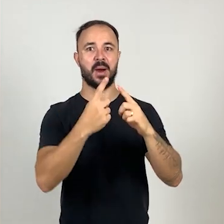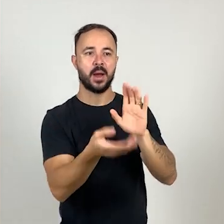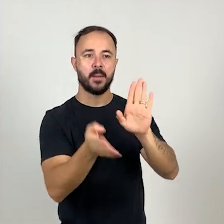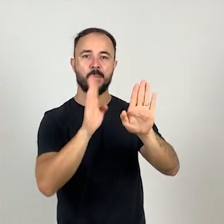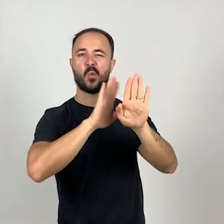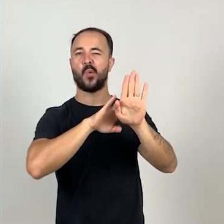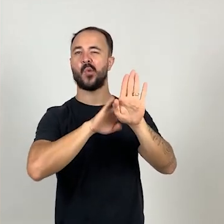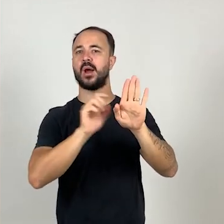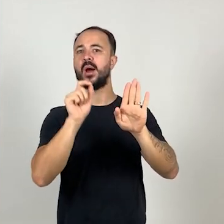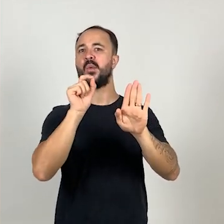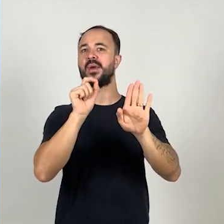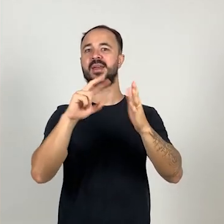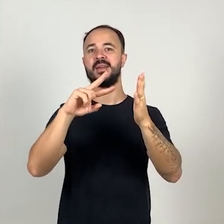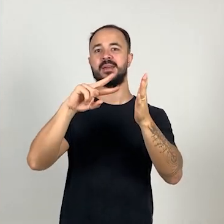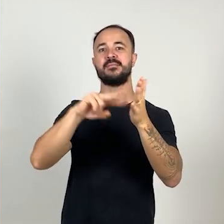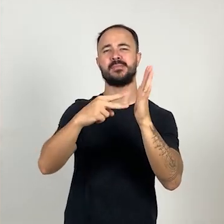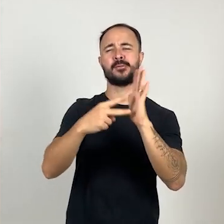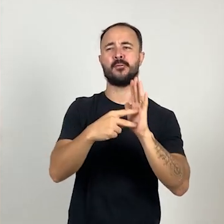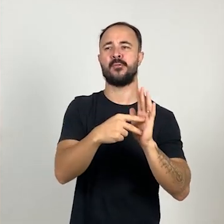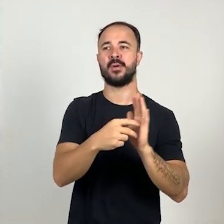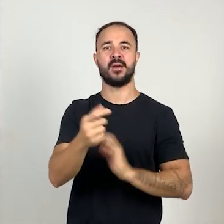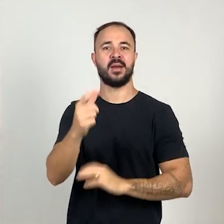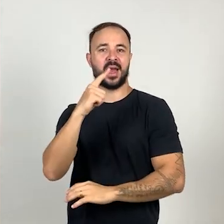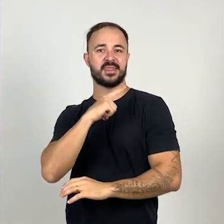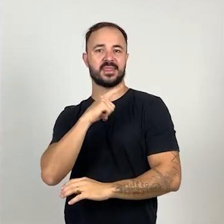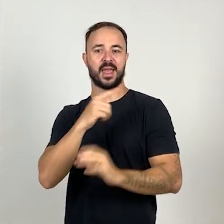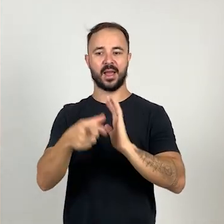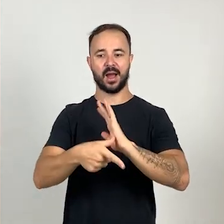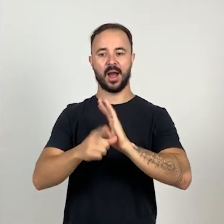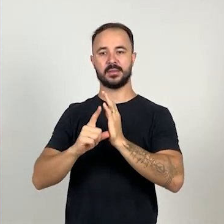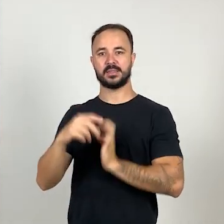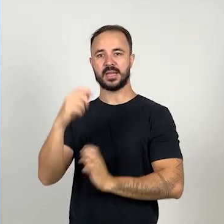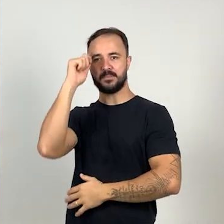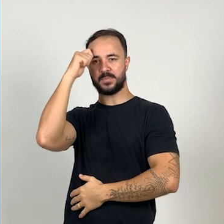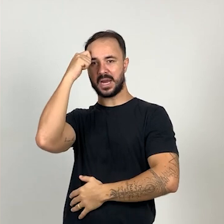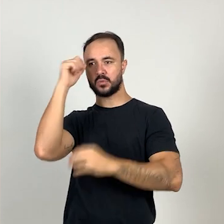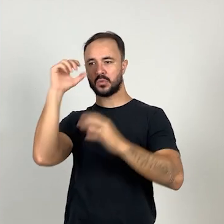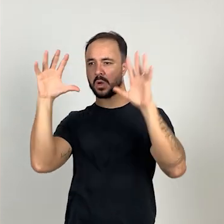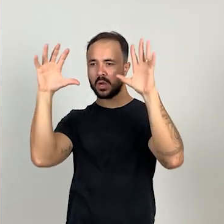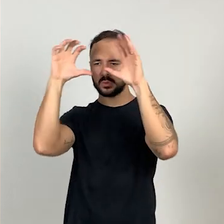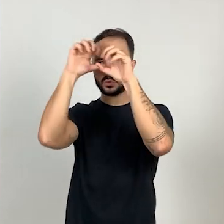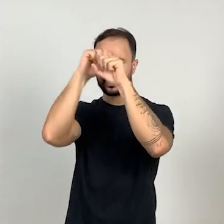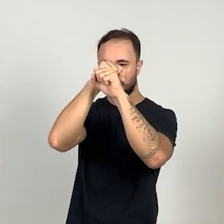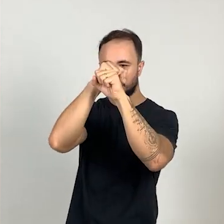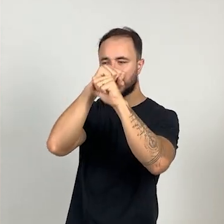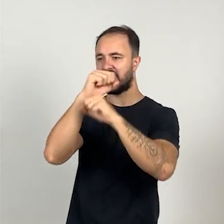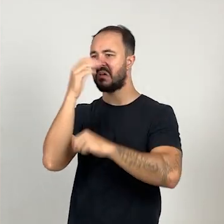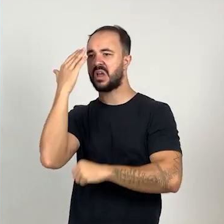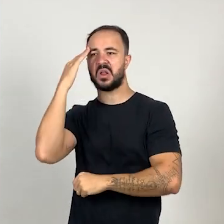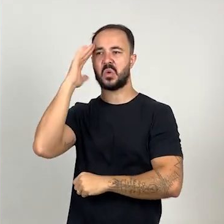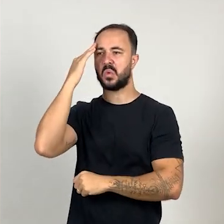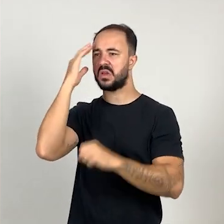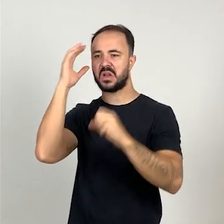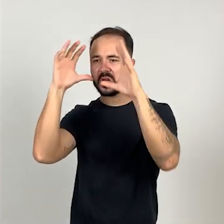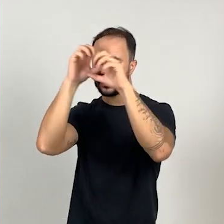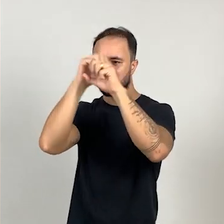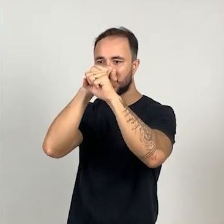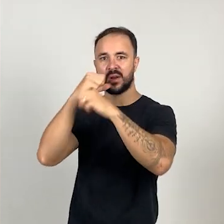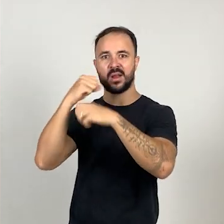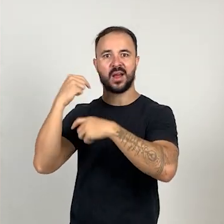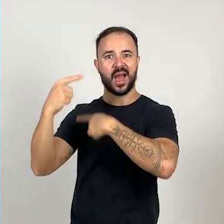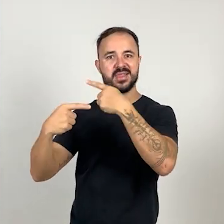sugerindo que a compreensão só ocorre na luz da branquitude. Em vez disso, é apropriado usar palavras